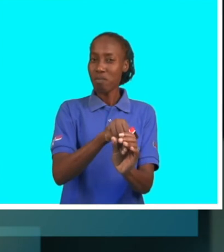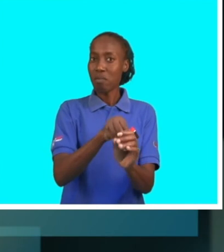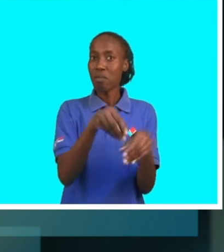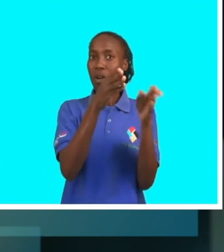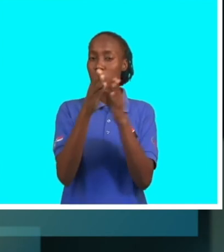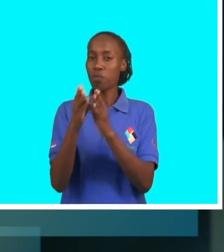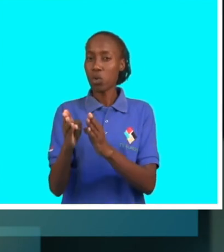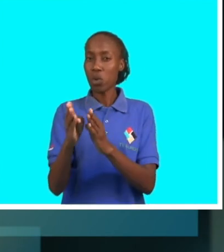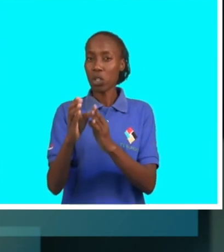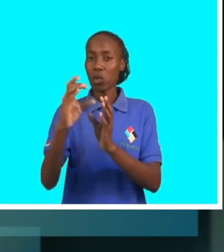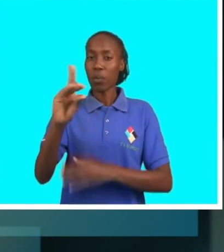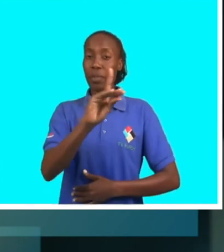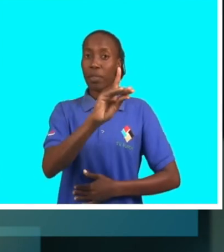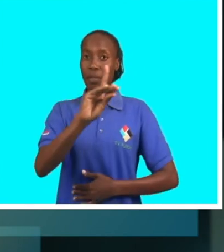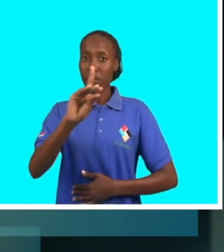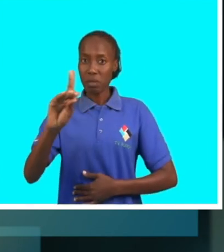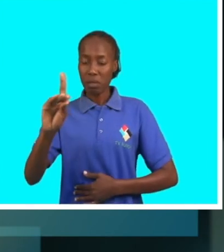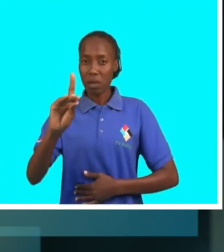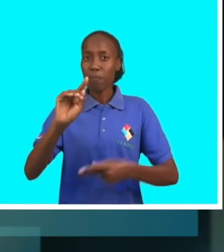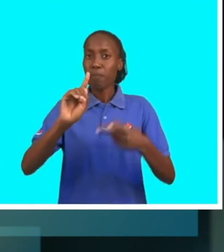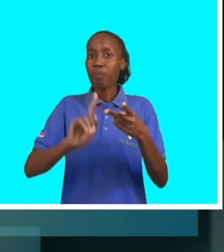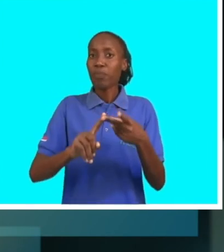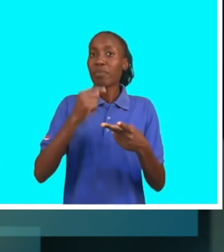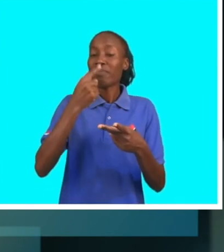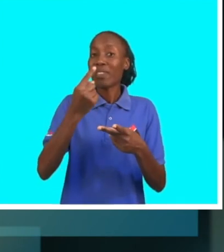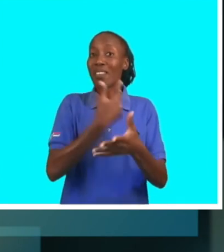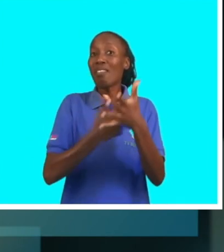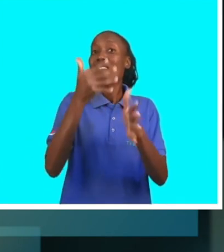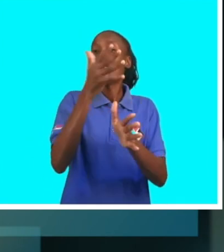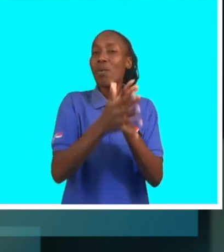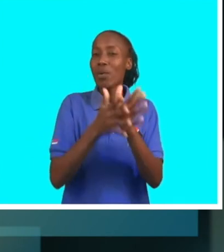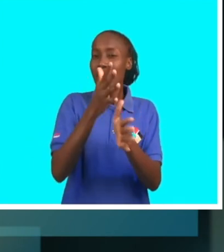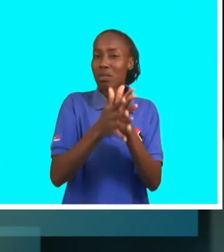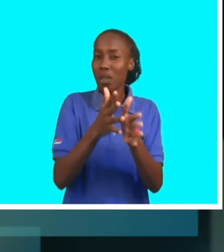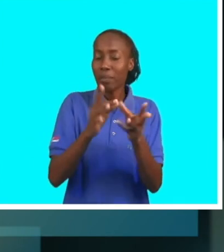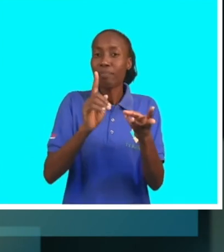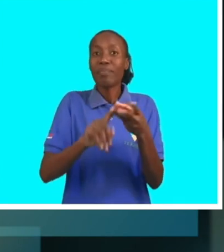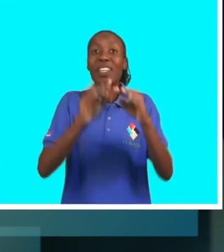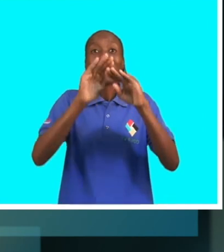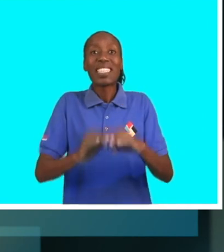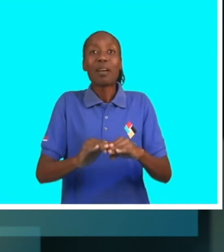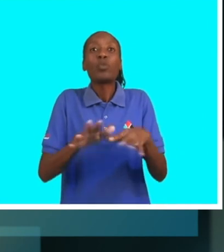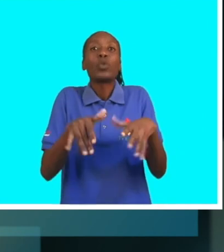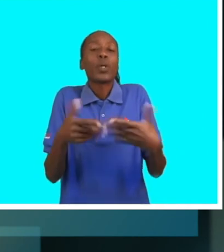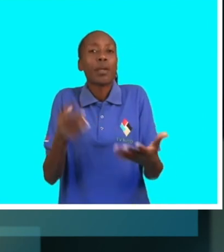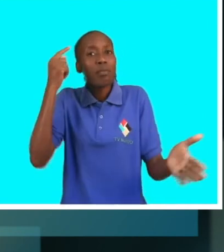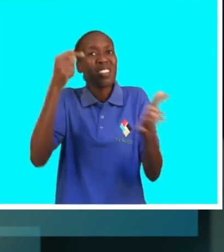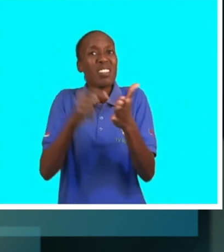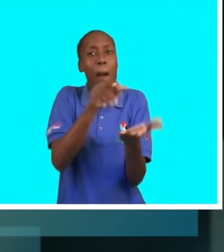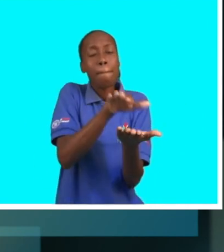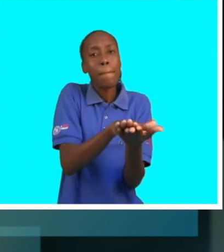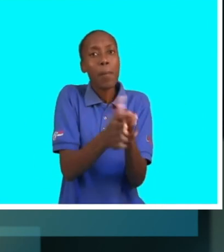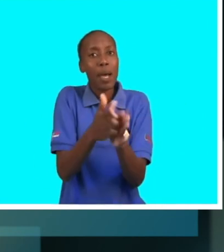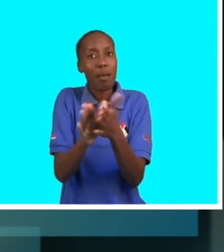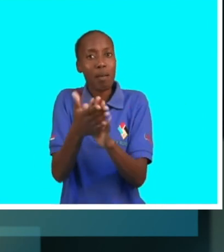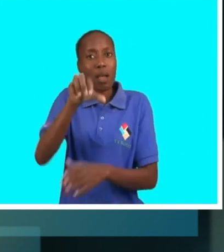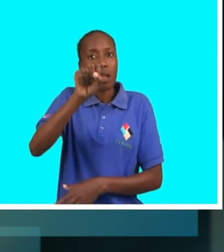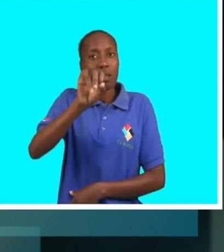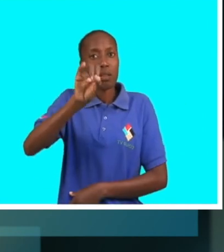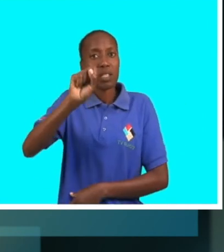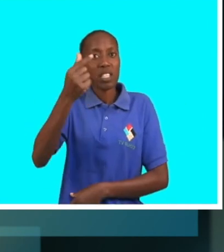deficiência, para além da língua de sinais, isso significa preparar o sistema para poder receber,